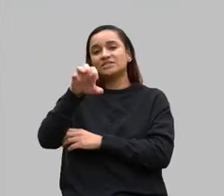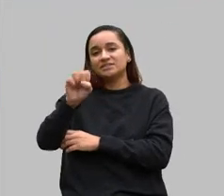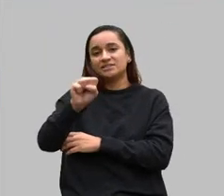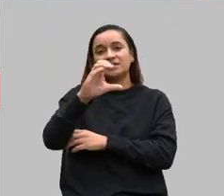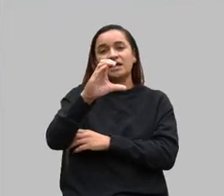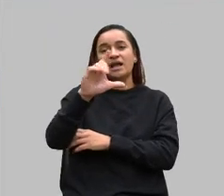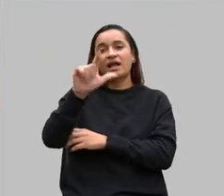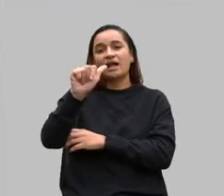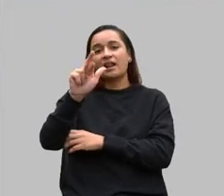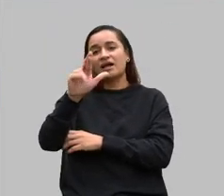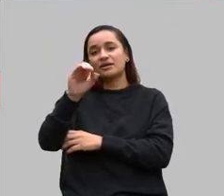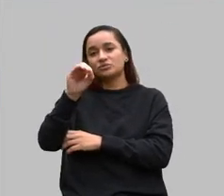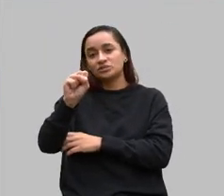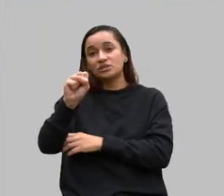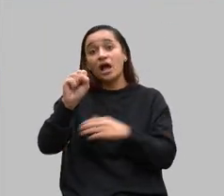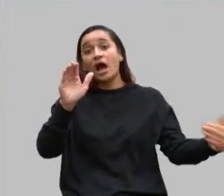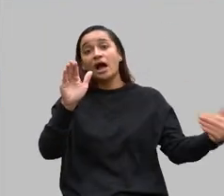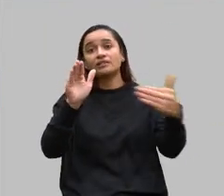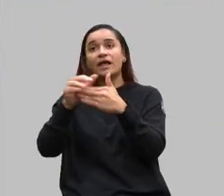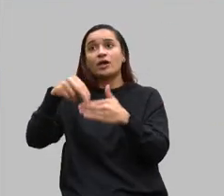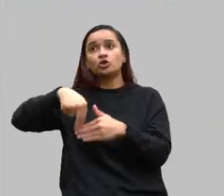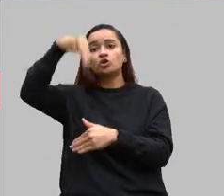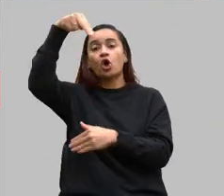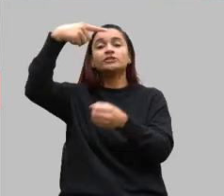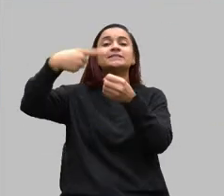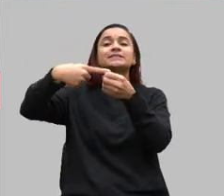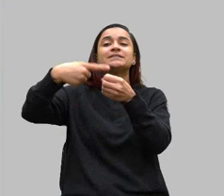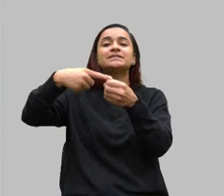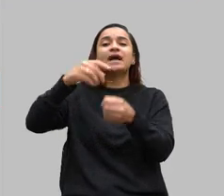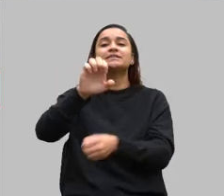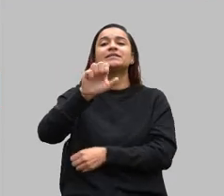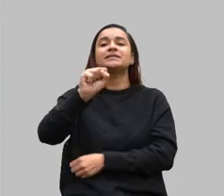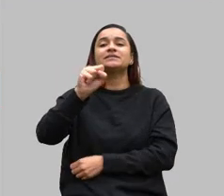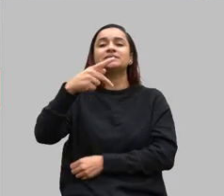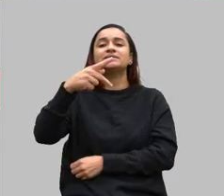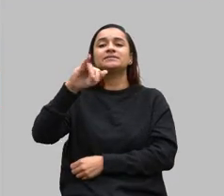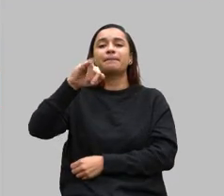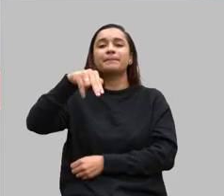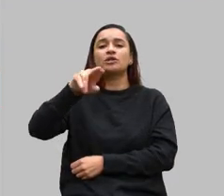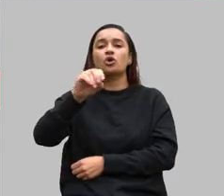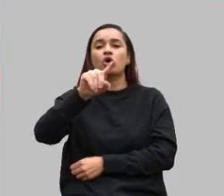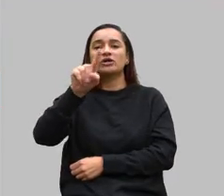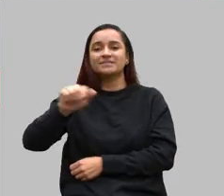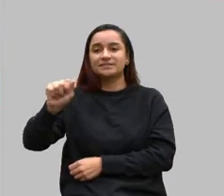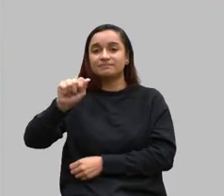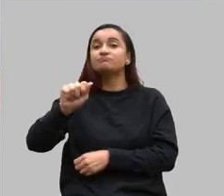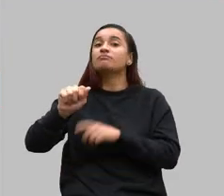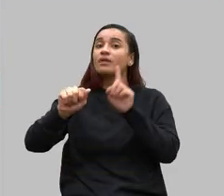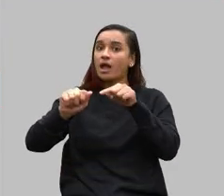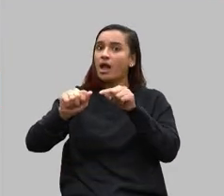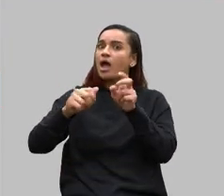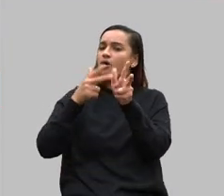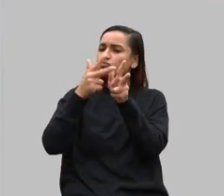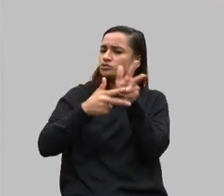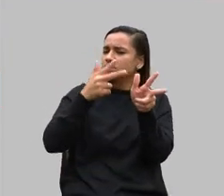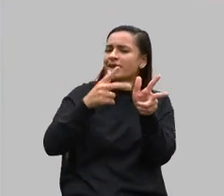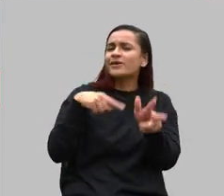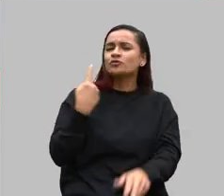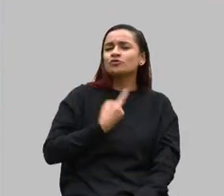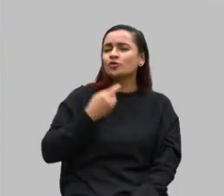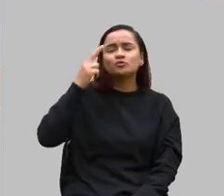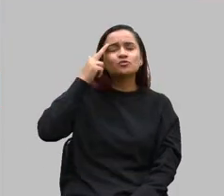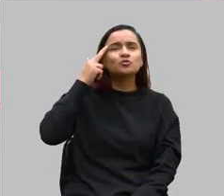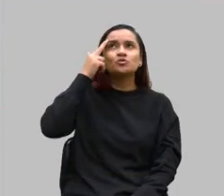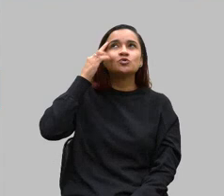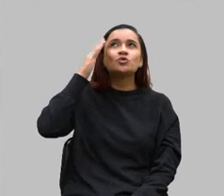através a da Cidade de Espinosa esse trem que é um sonho nosso também Ioni que a gente possa ter o